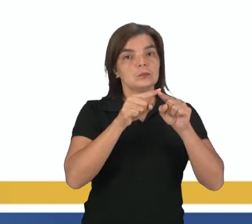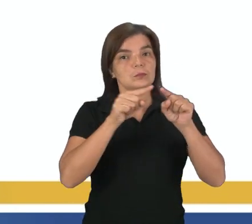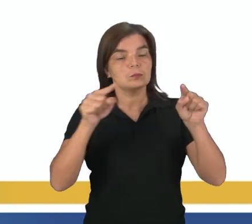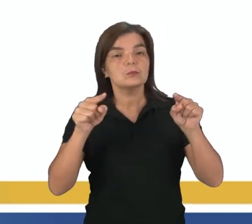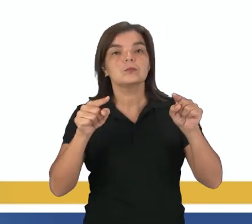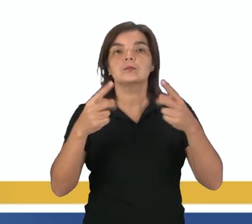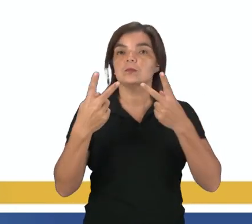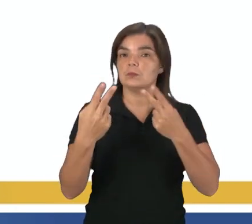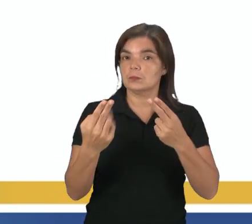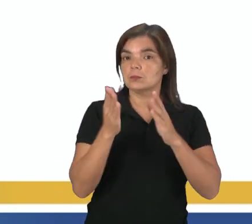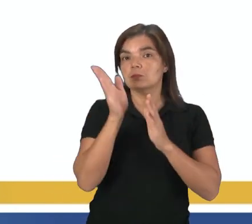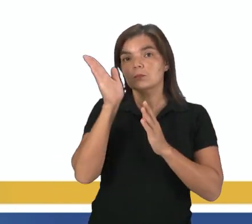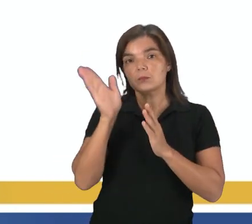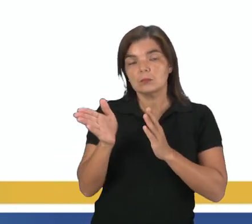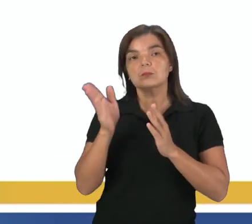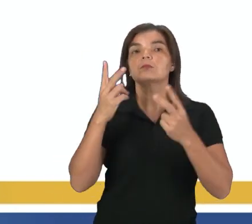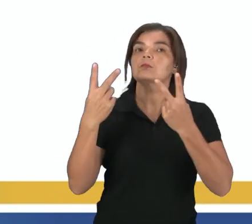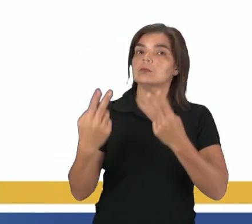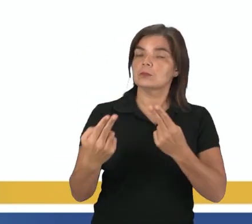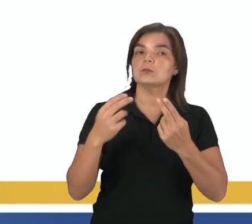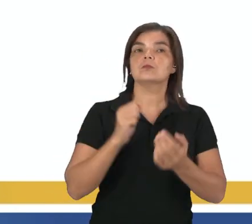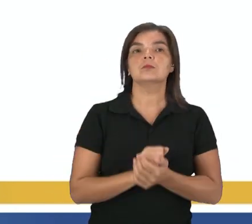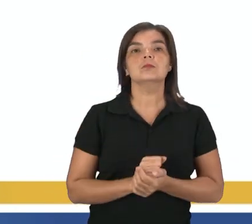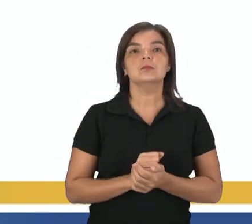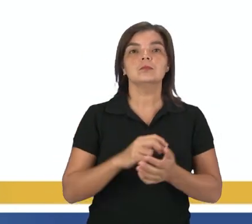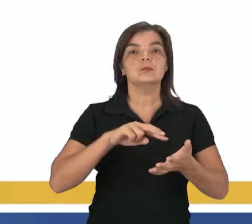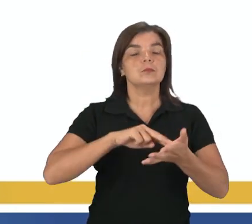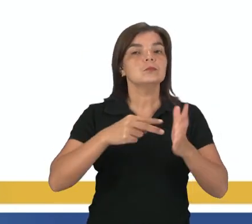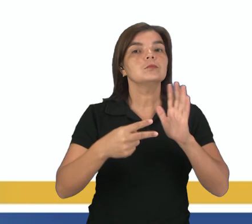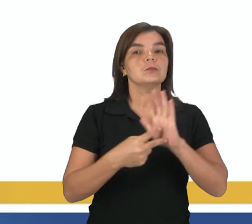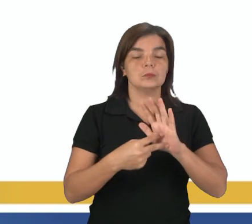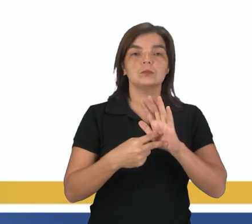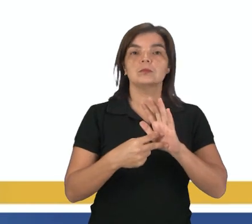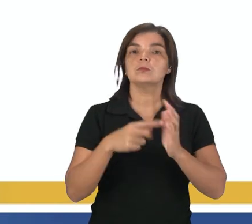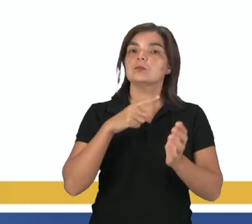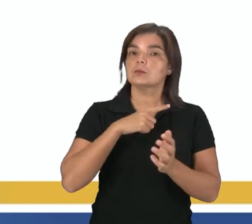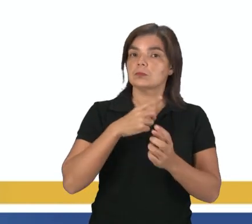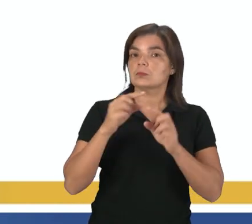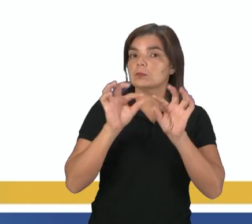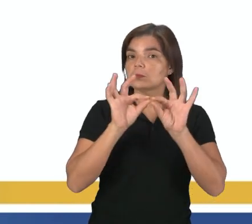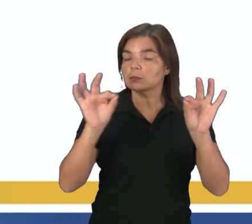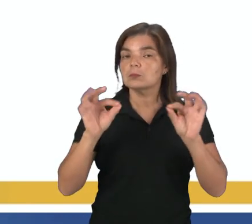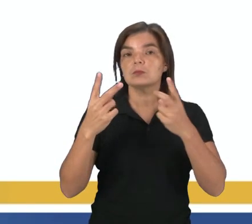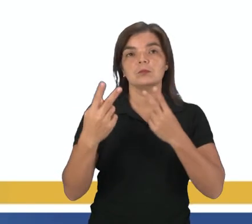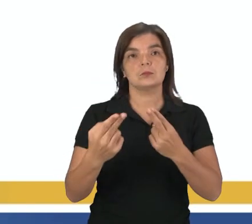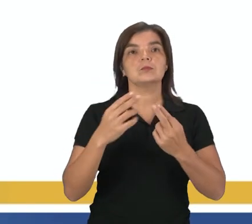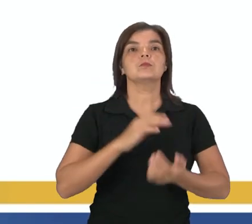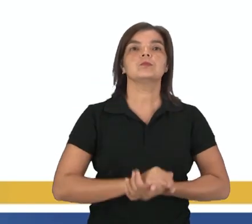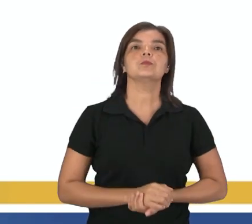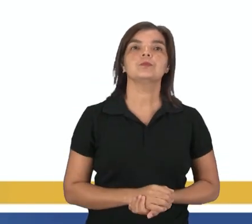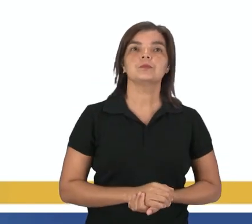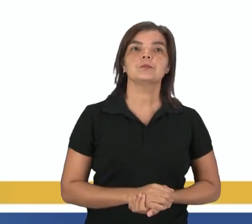segmentos de reta sejam todos paralelos e que eles sejam congruentes, ou seja, que eles sempre tenham a mesma medida.